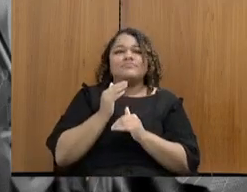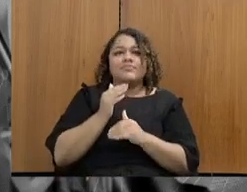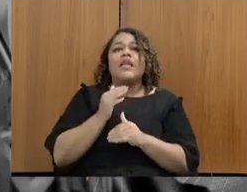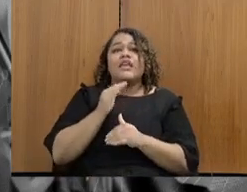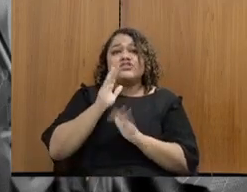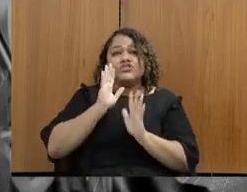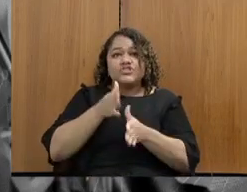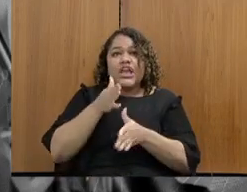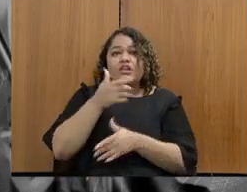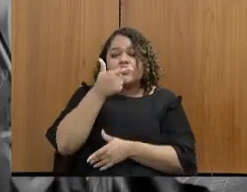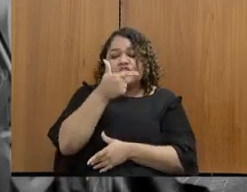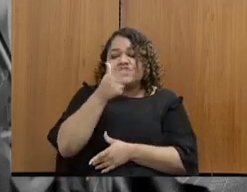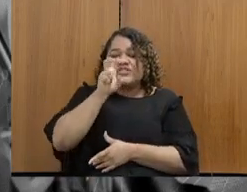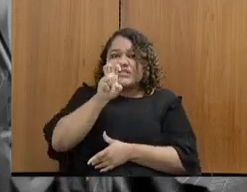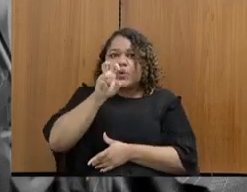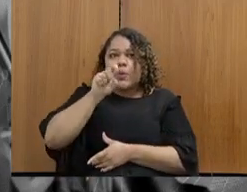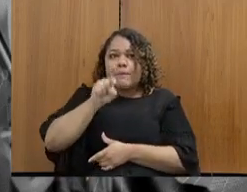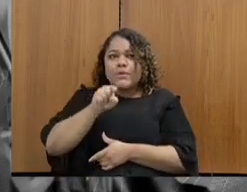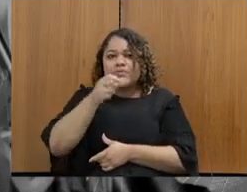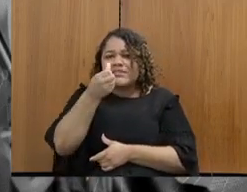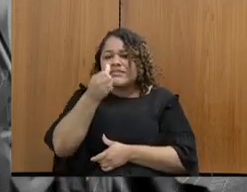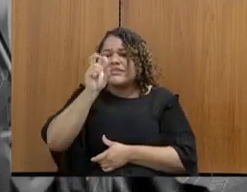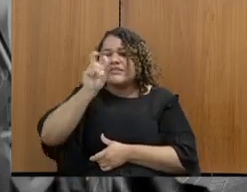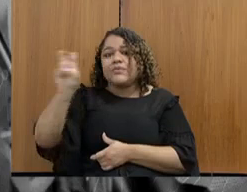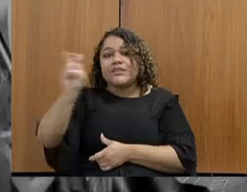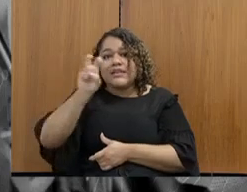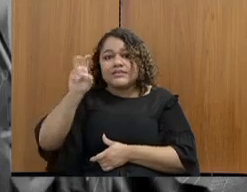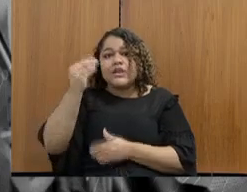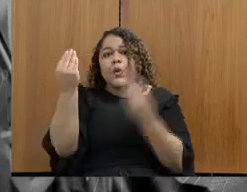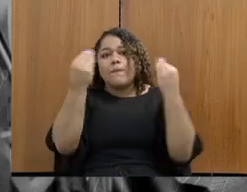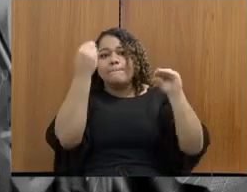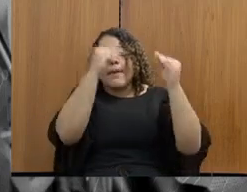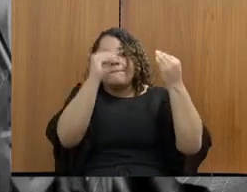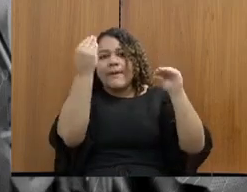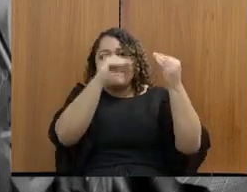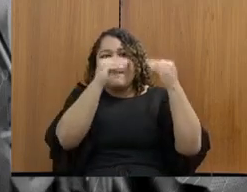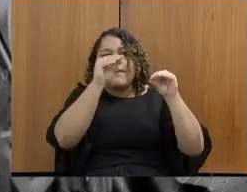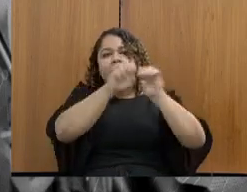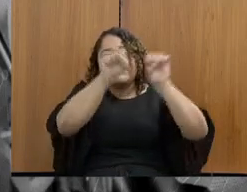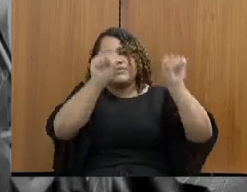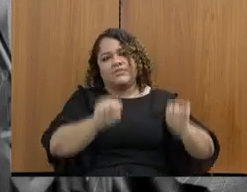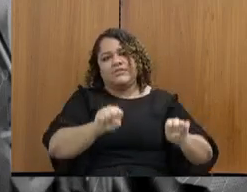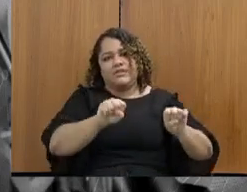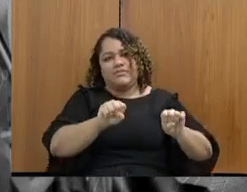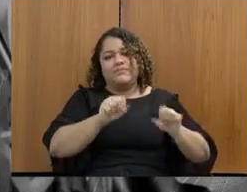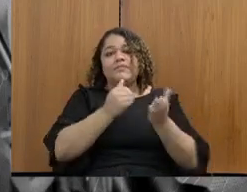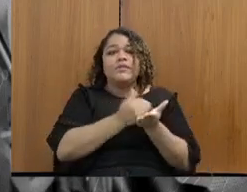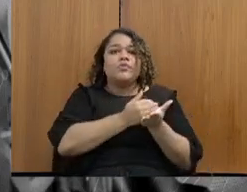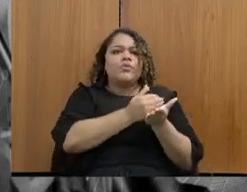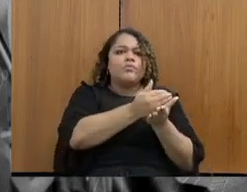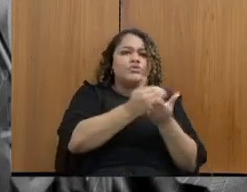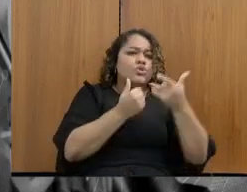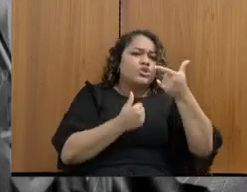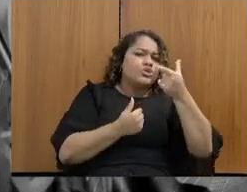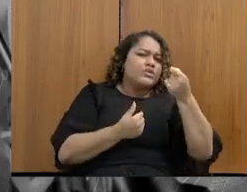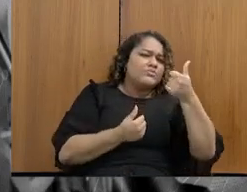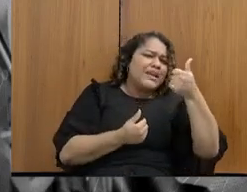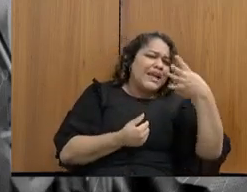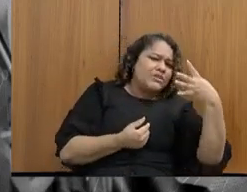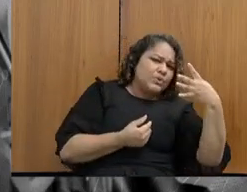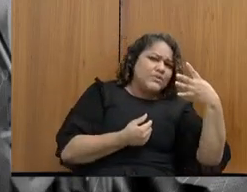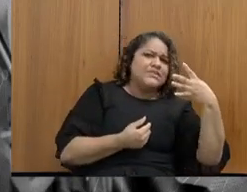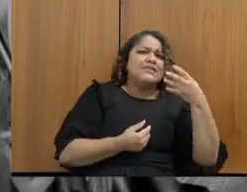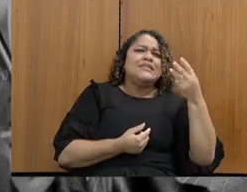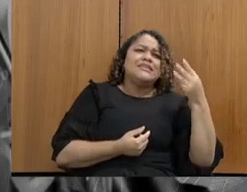inserções Então nós começamos lá em 14 com 375 inserções né foram